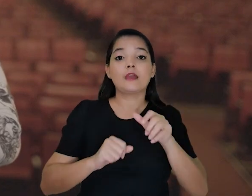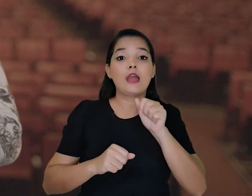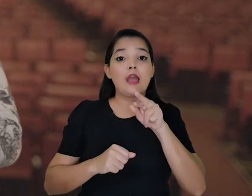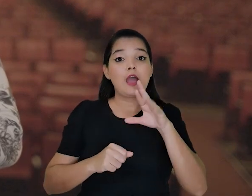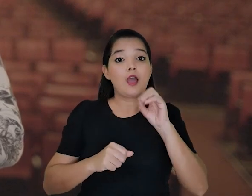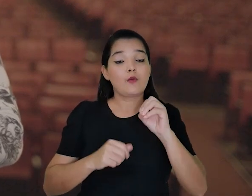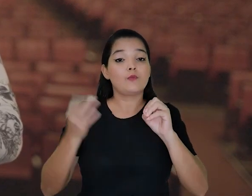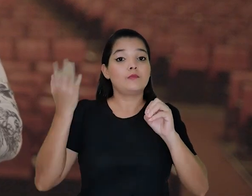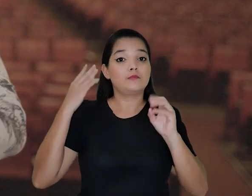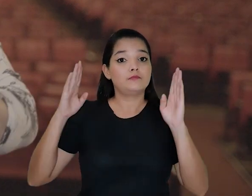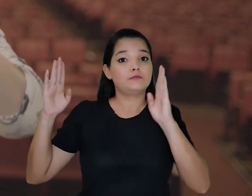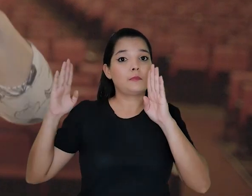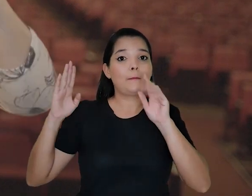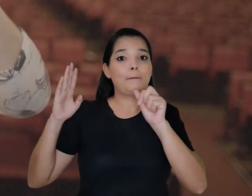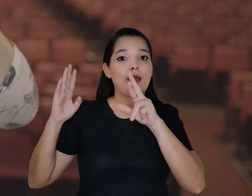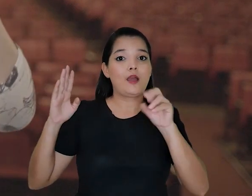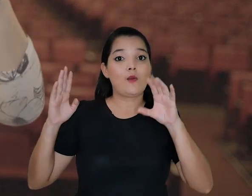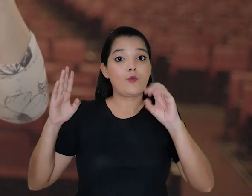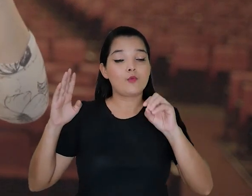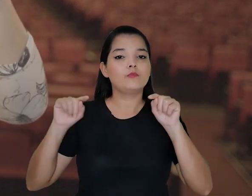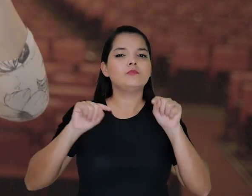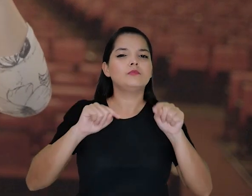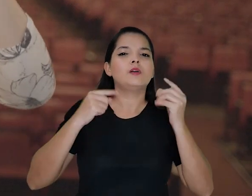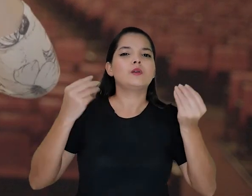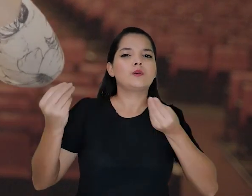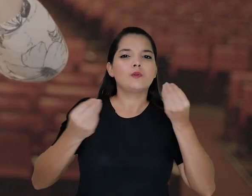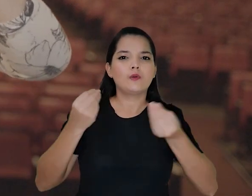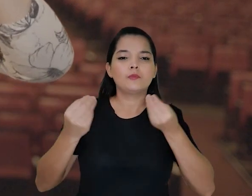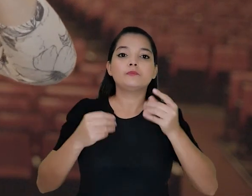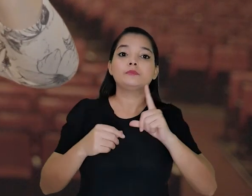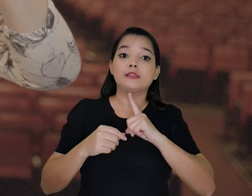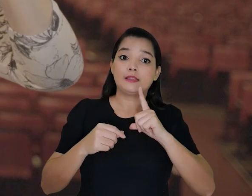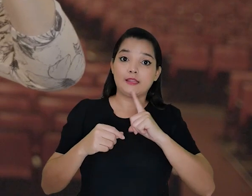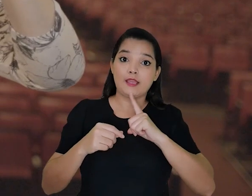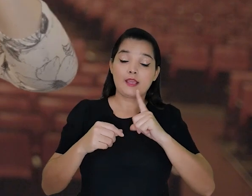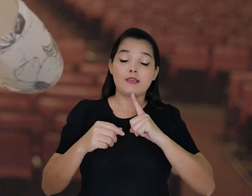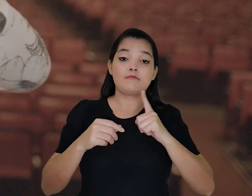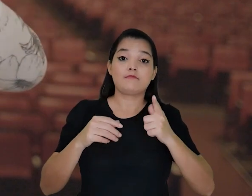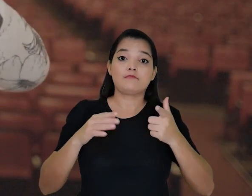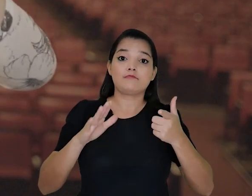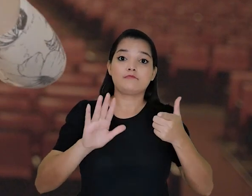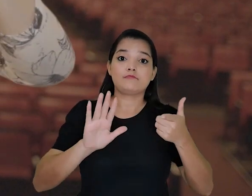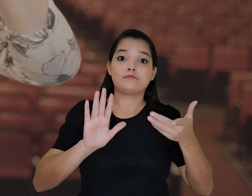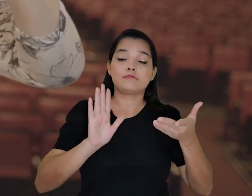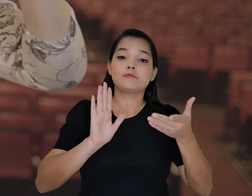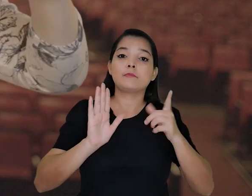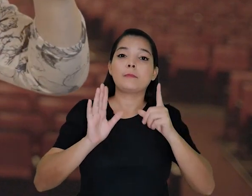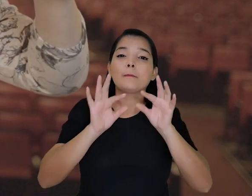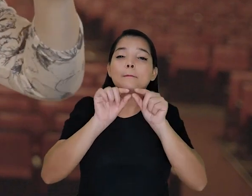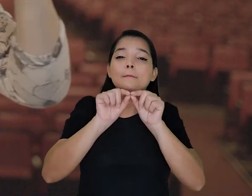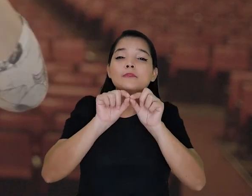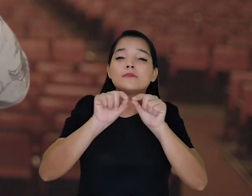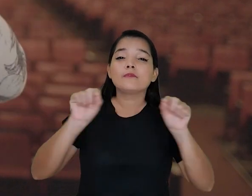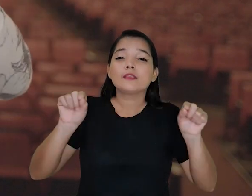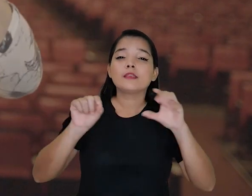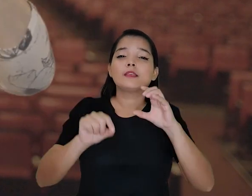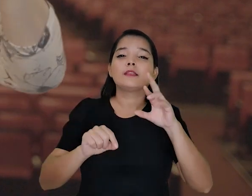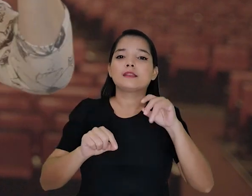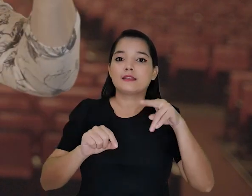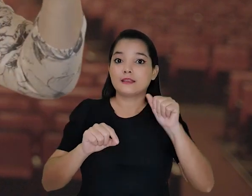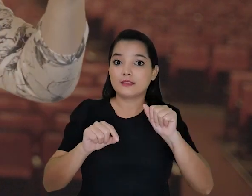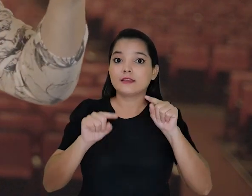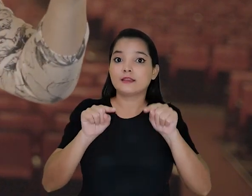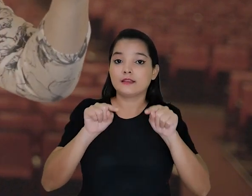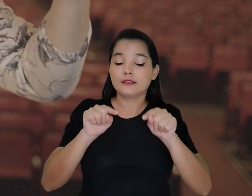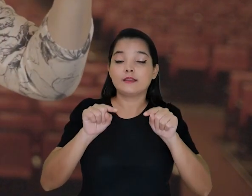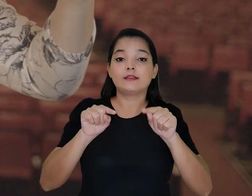período barroco ele é um arco que ele realmente embaixo vai vir uma fita de CR in né então o